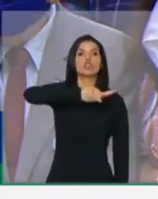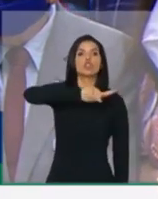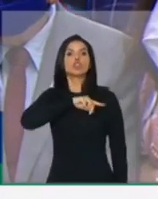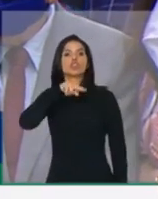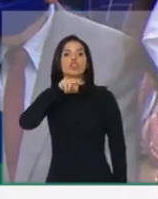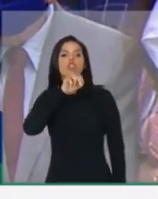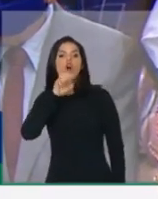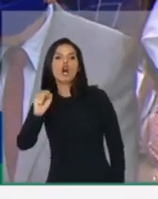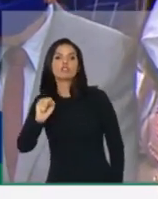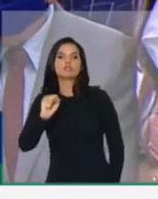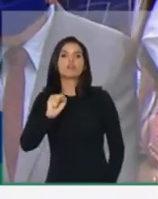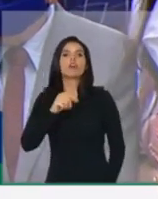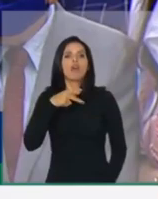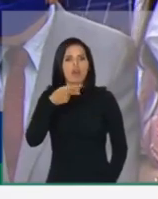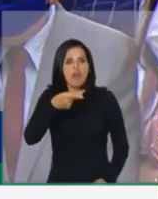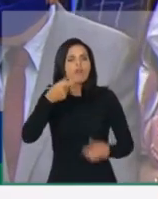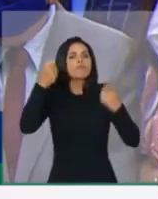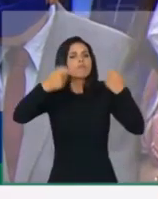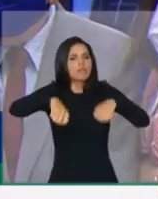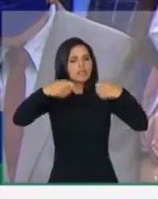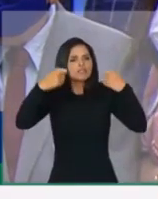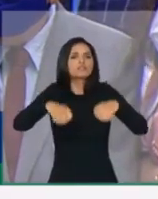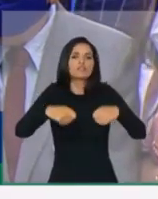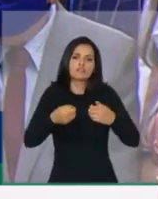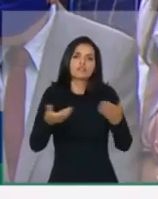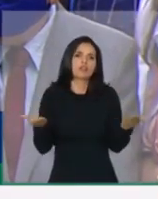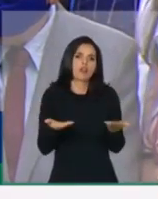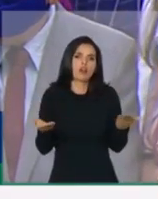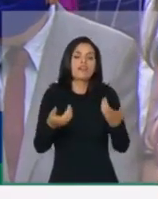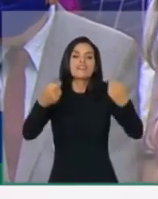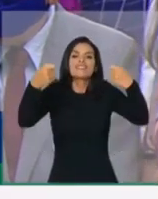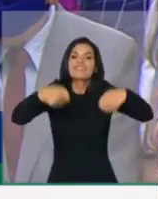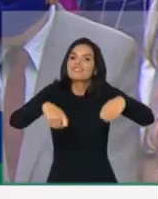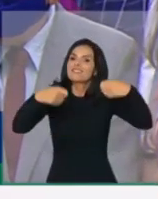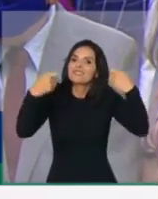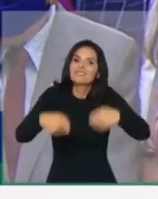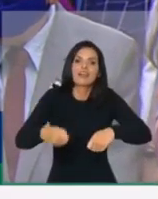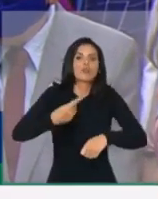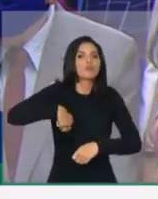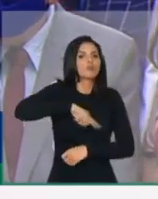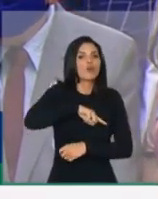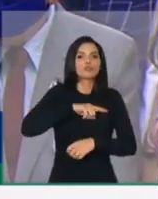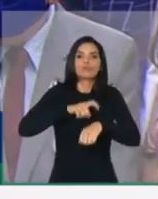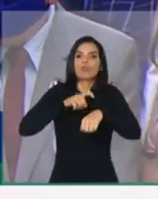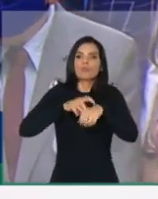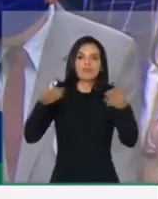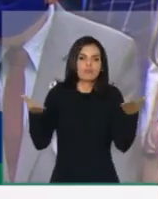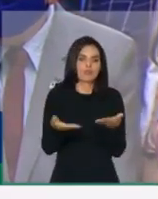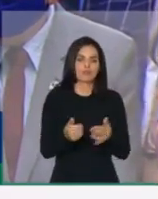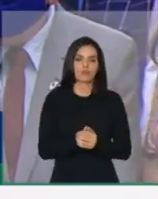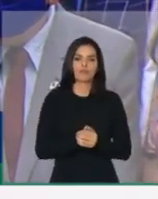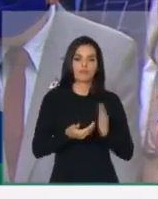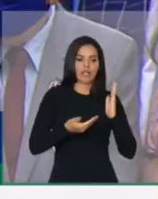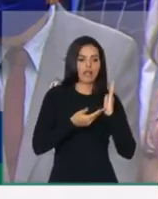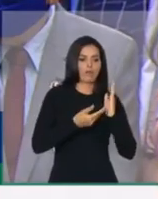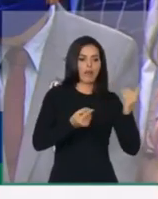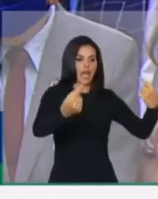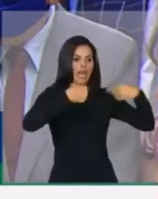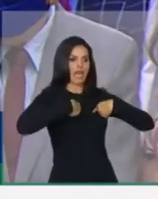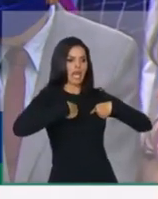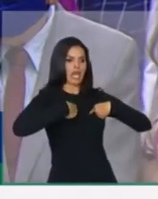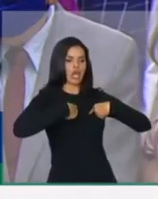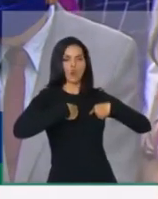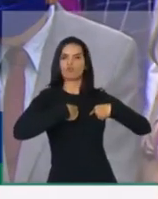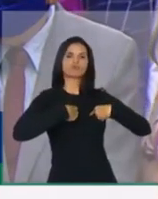retórico, é um impositivo da institucionalidade e uma necessidade do nosso tempo. A Câmara do eu é